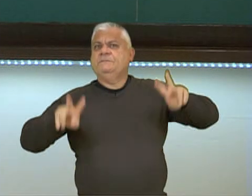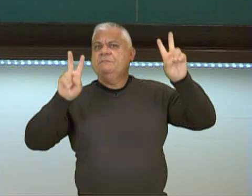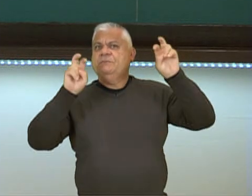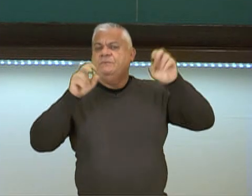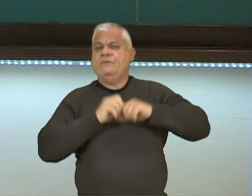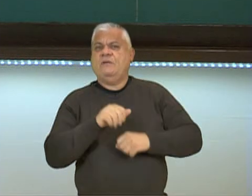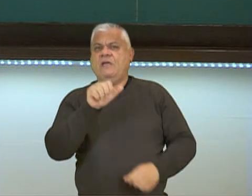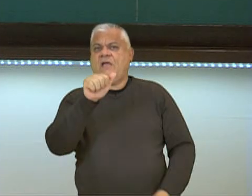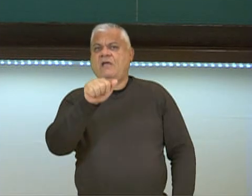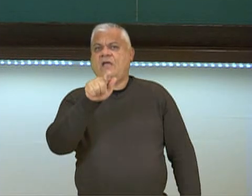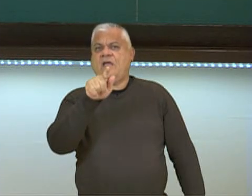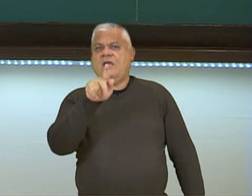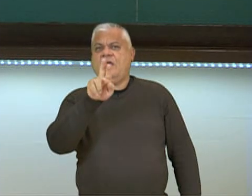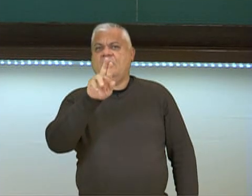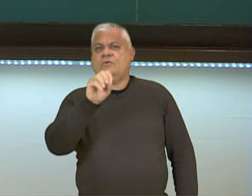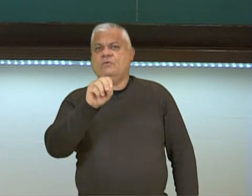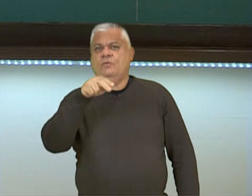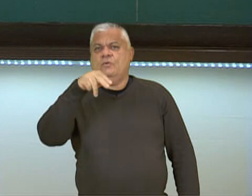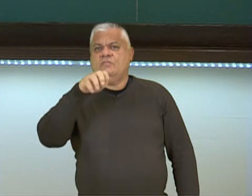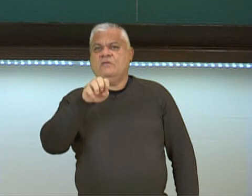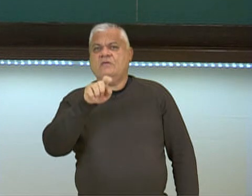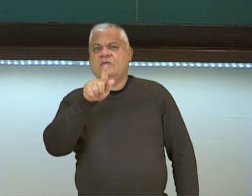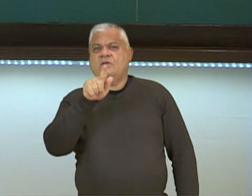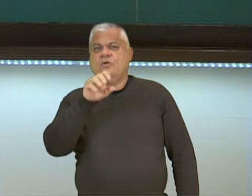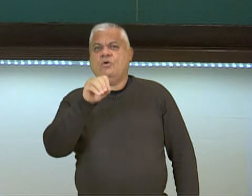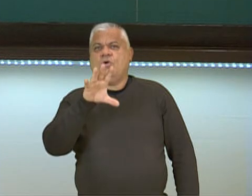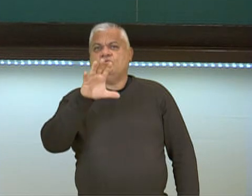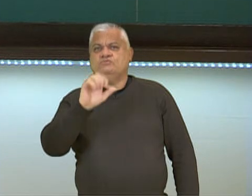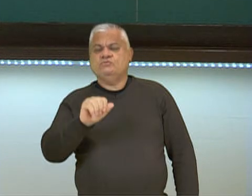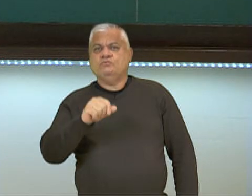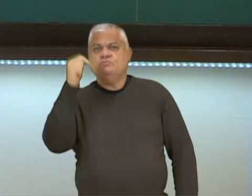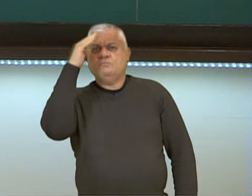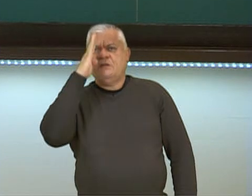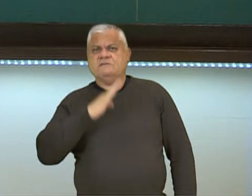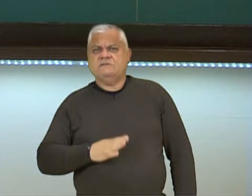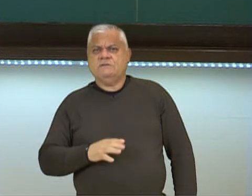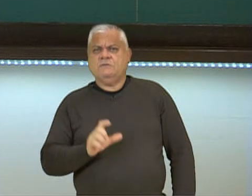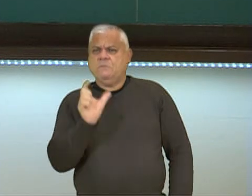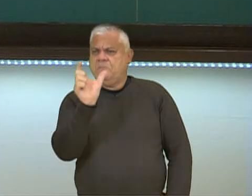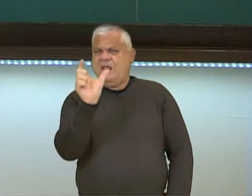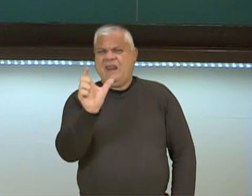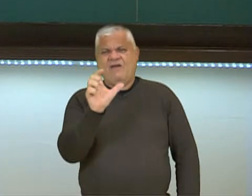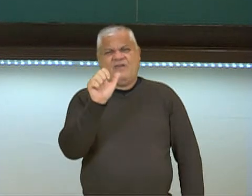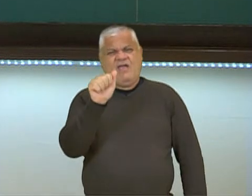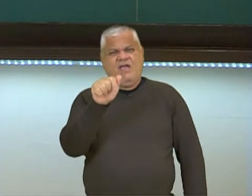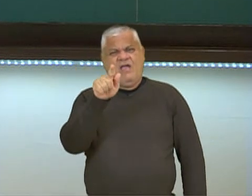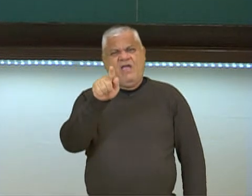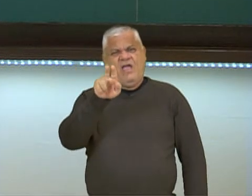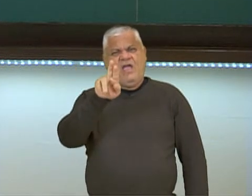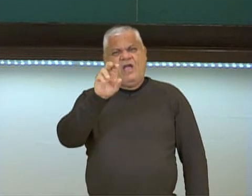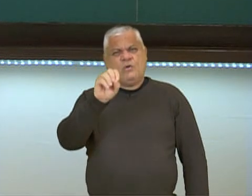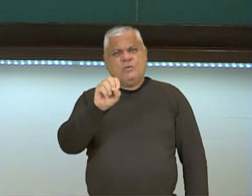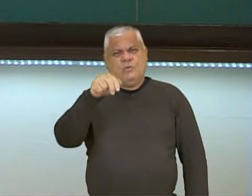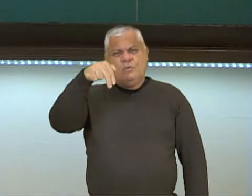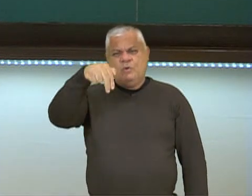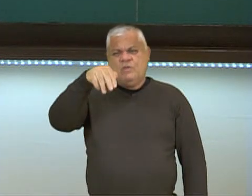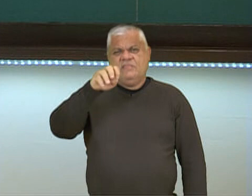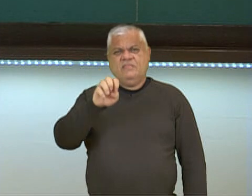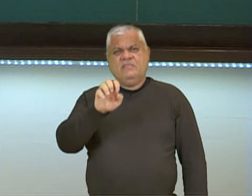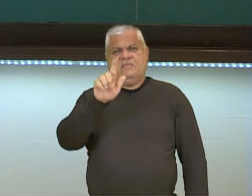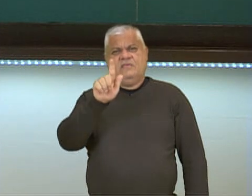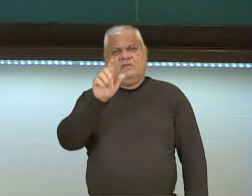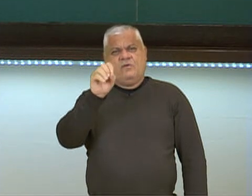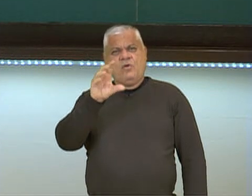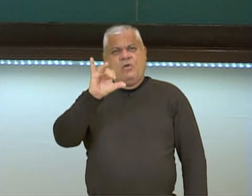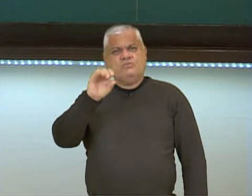o agronegócio no Brasil. Mas afinal, o que é o agronegócio? Que características tem essa atividade que